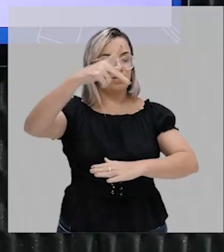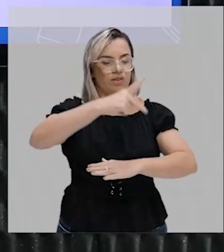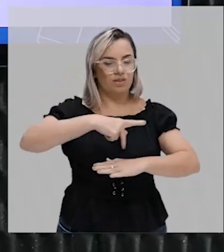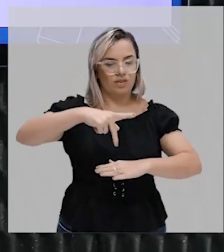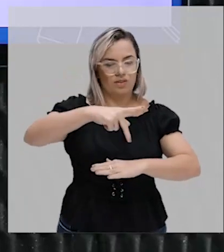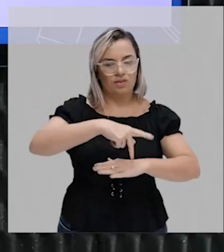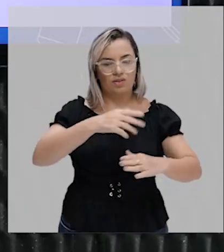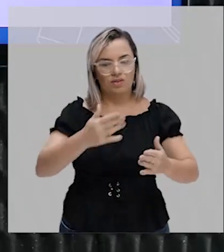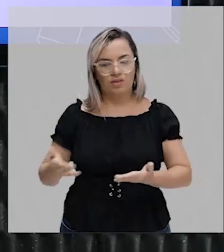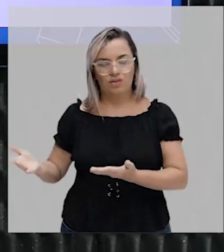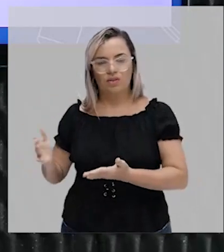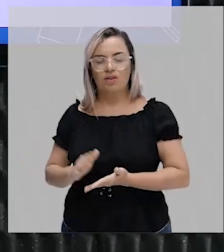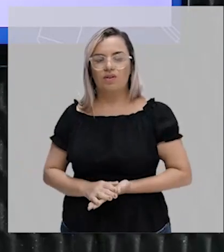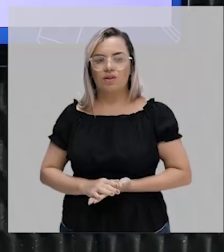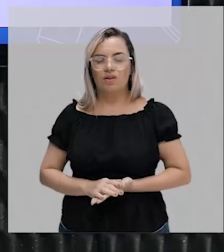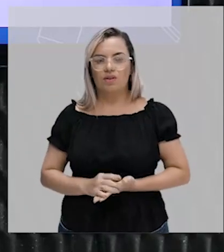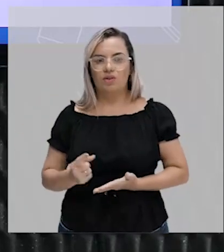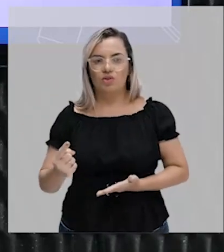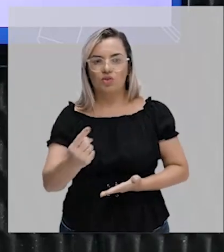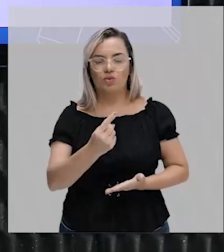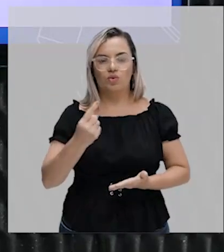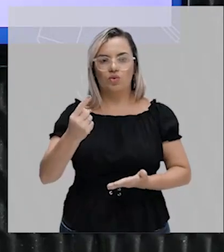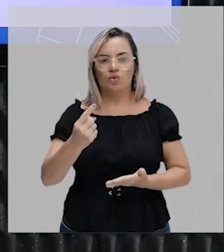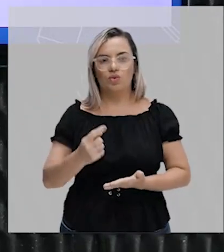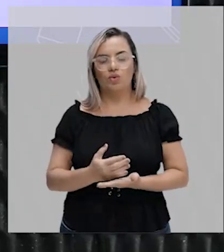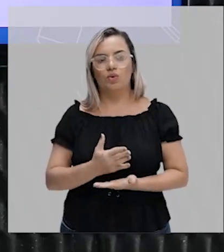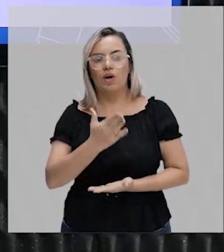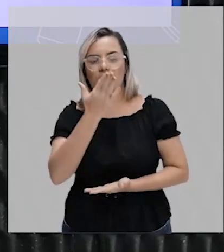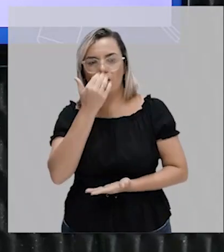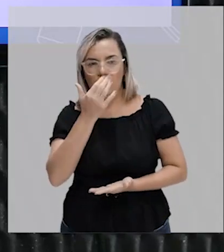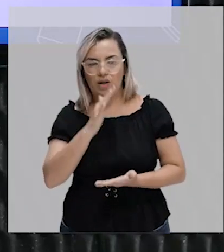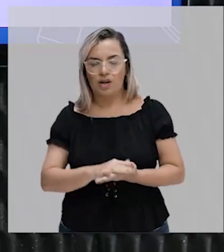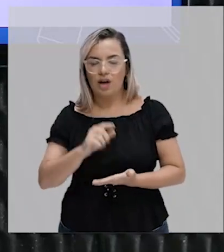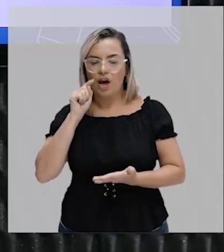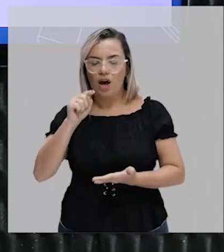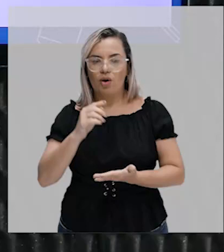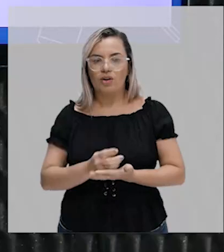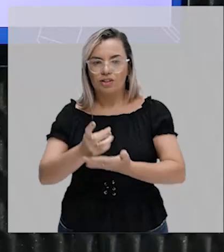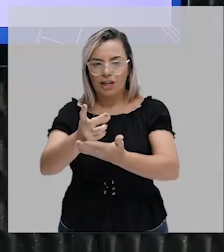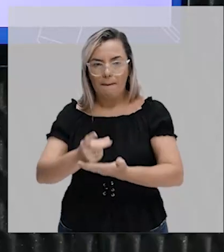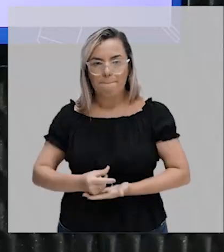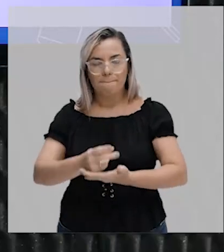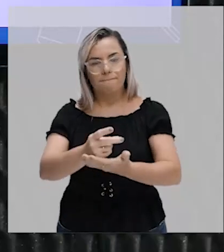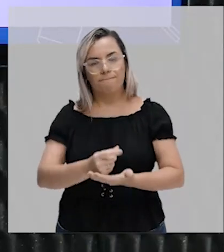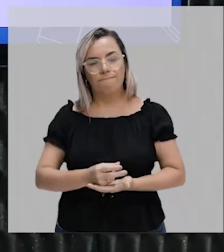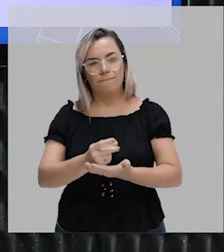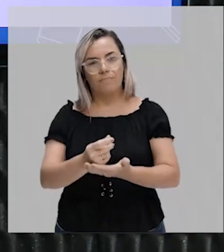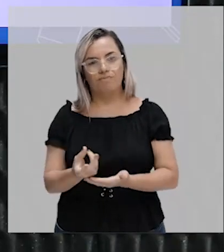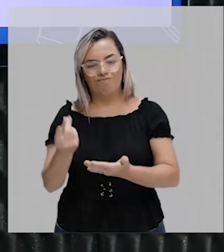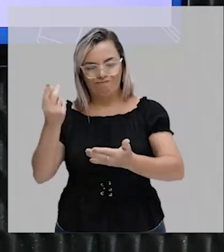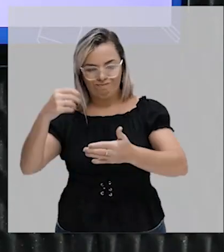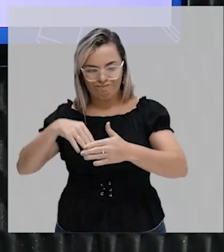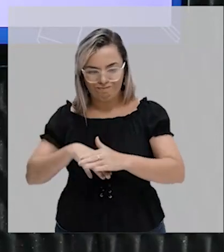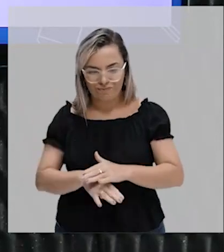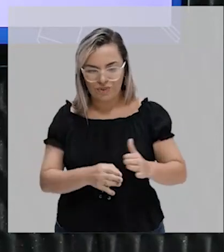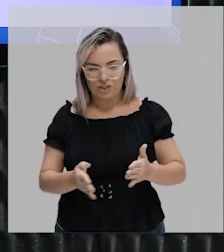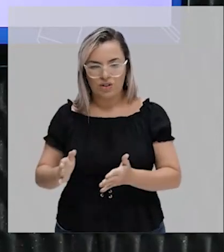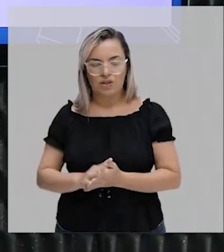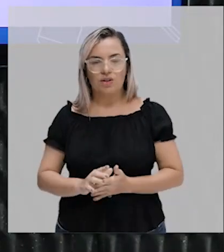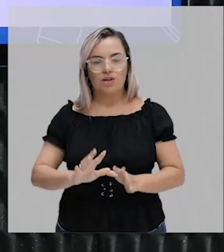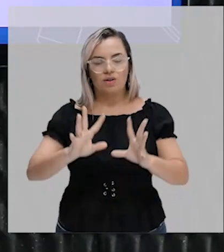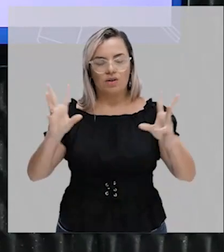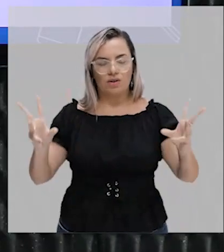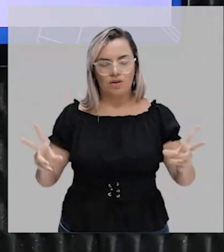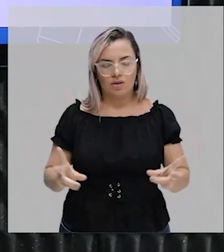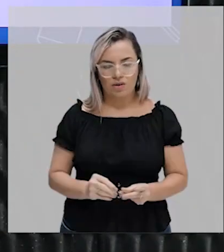da monocultura, ou seja, da produção de um único alimento, aquele que dá mais lucro. E por último, é claro, a Revolução Verde, com o incremento de